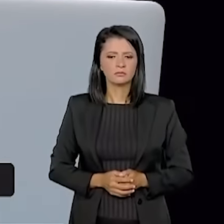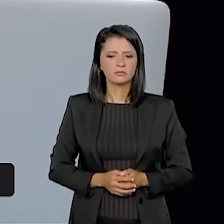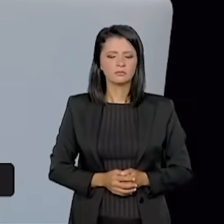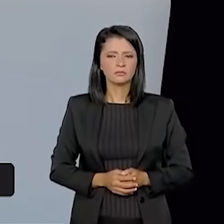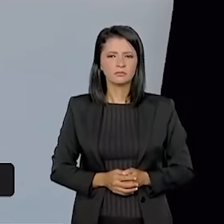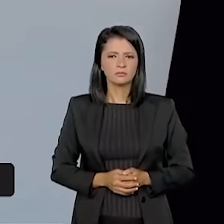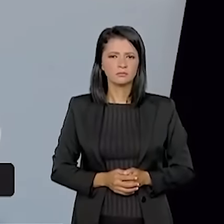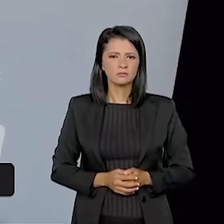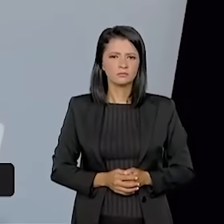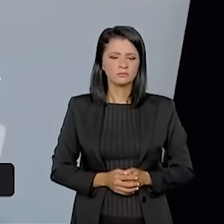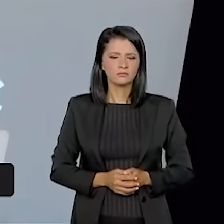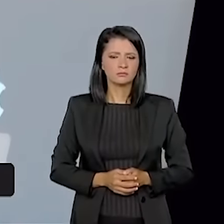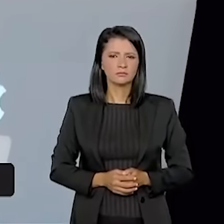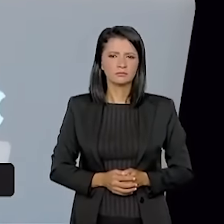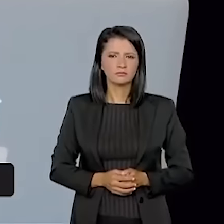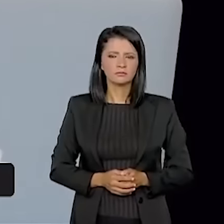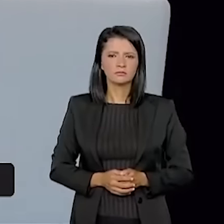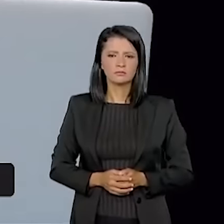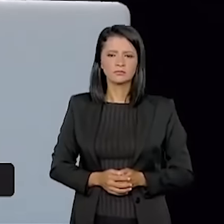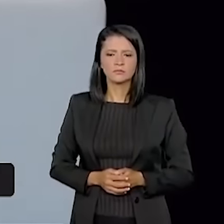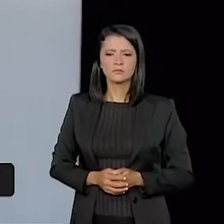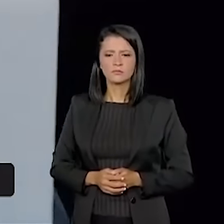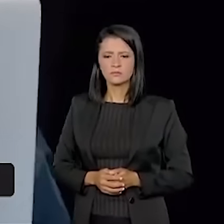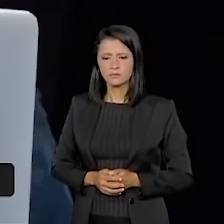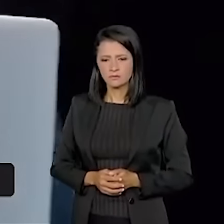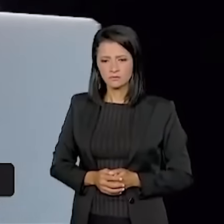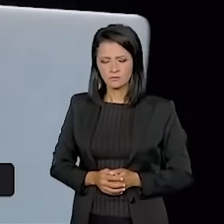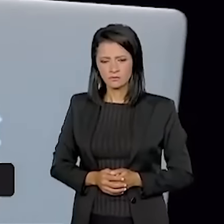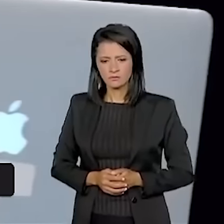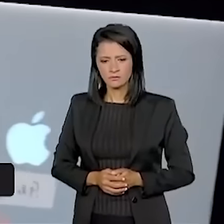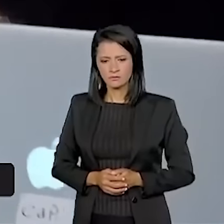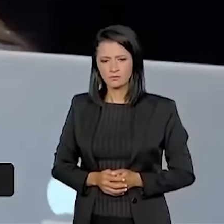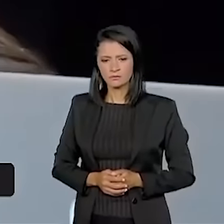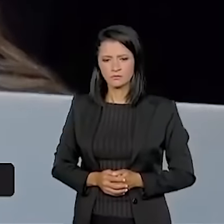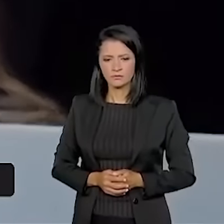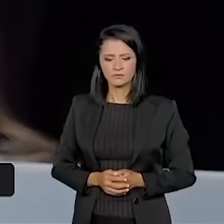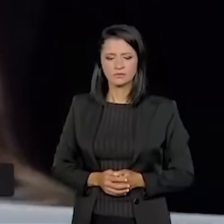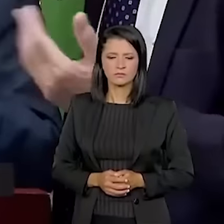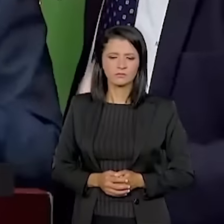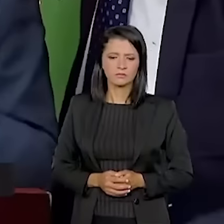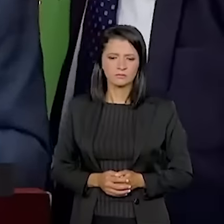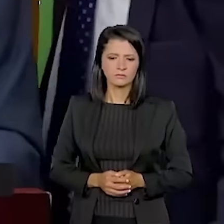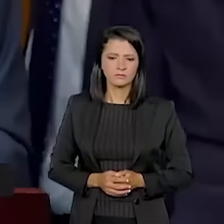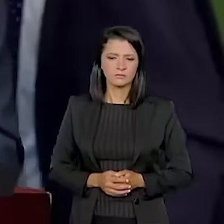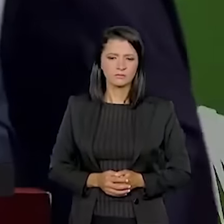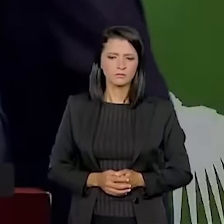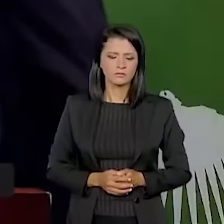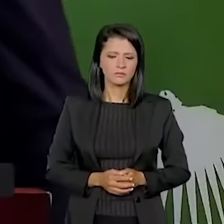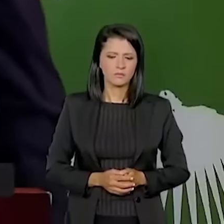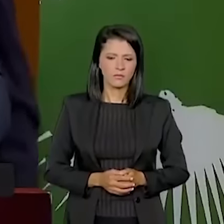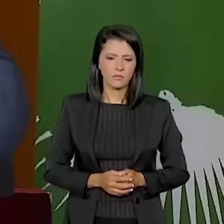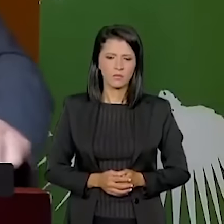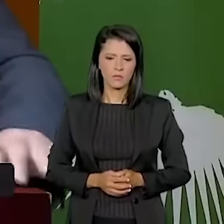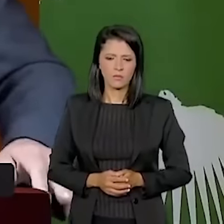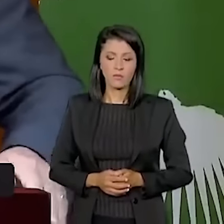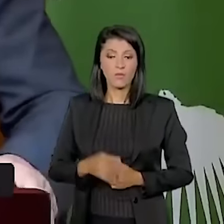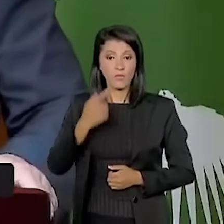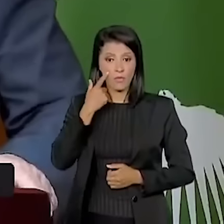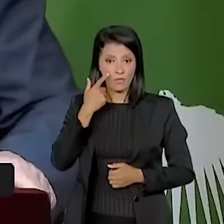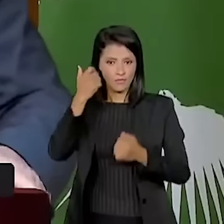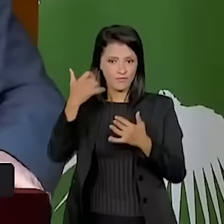again. The BRICS, you mean? The BRICS, yes. Presidente, sobre a expansão do BRICS, acho que vai ter nova expansão nesse ano.